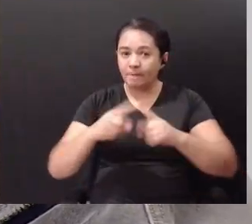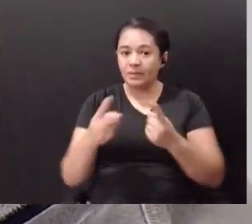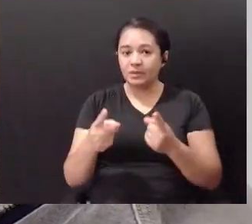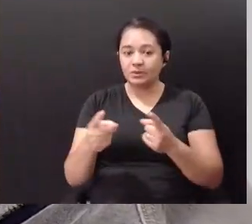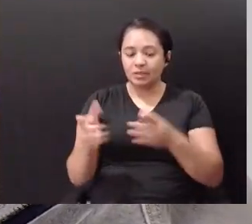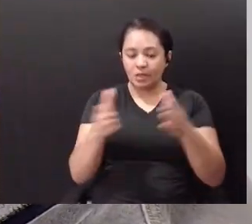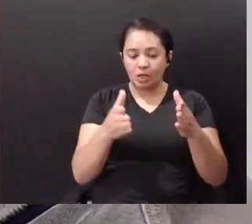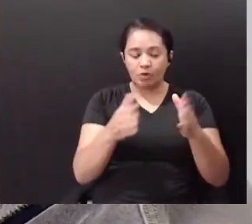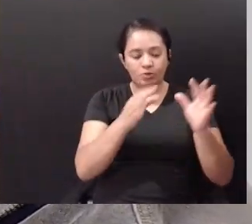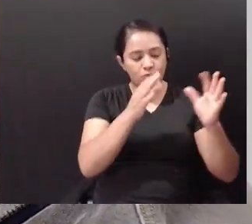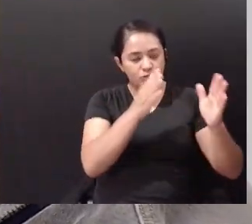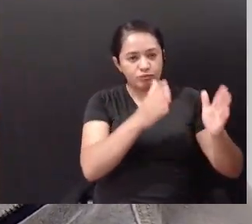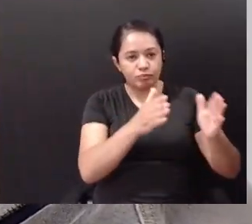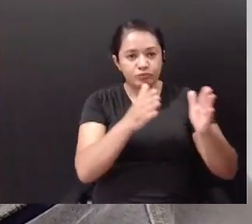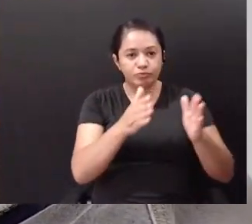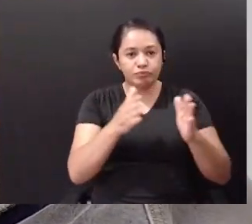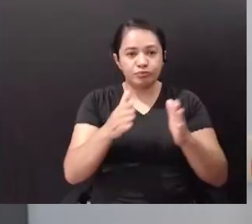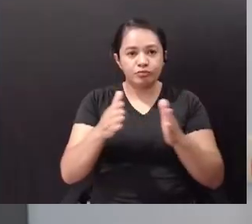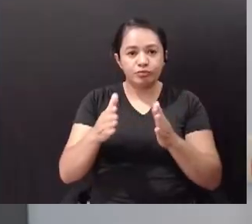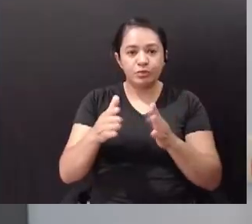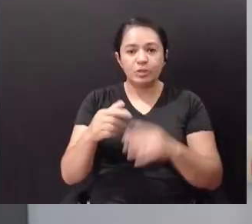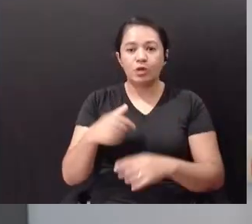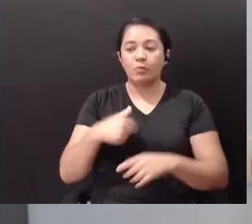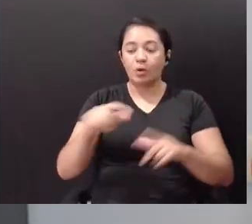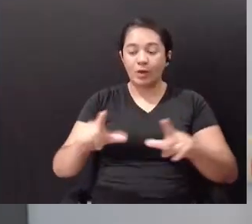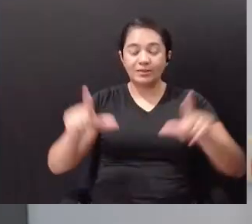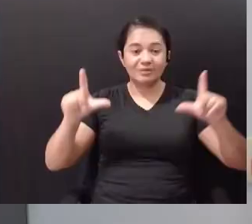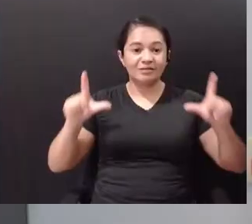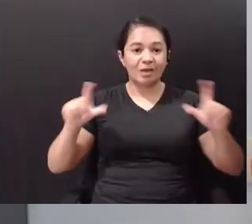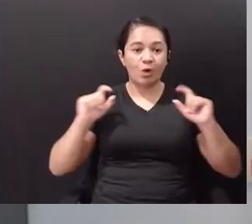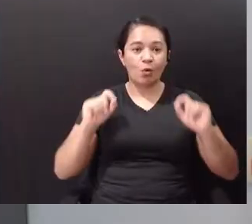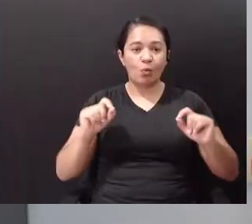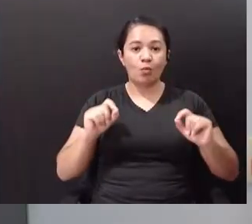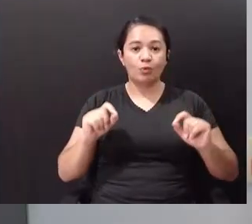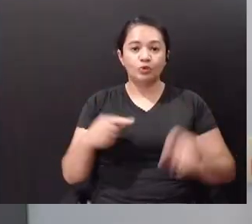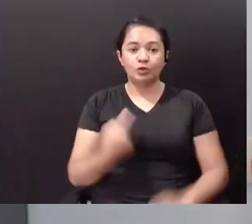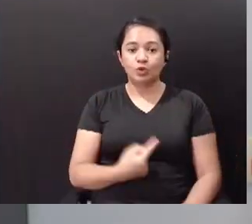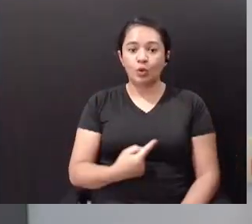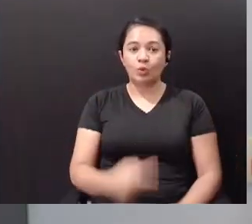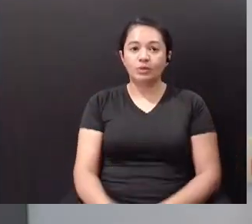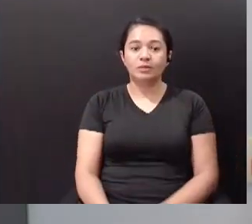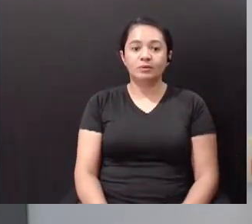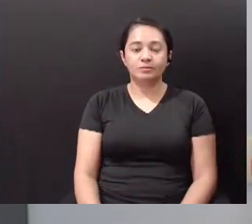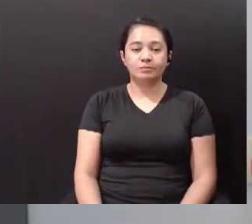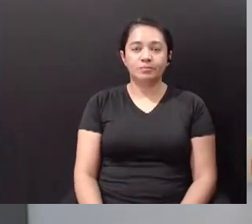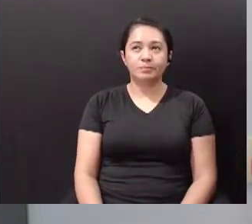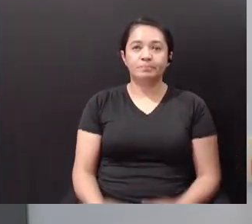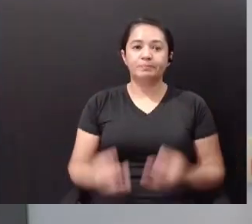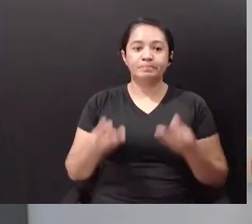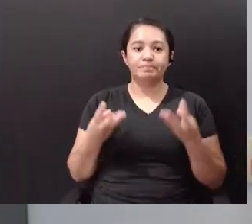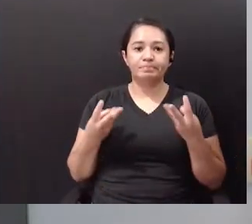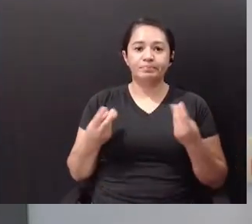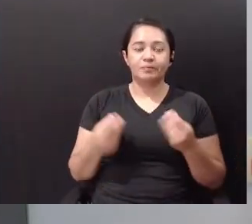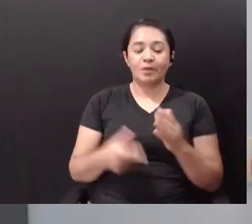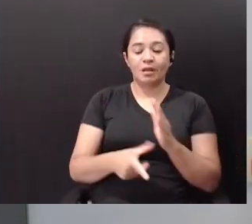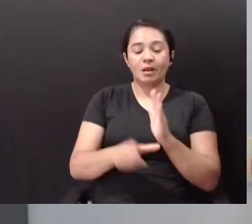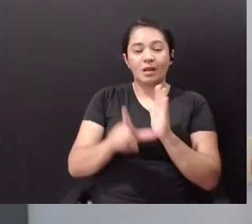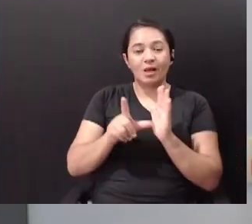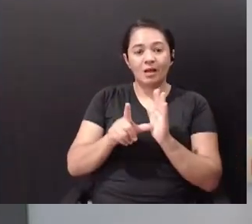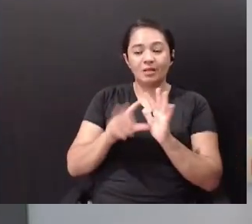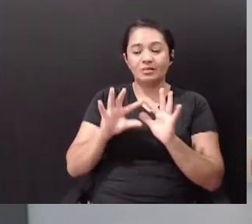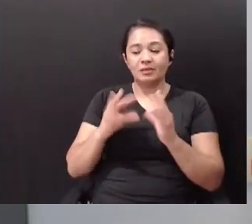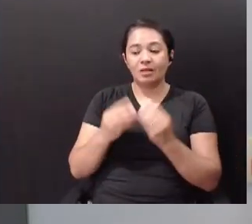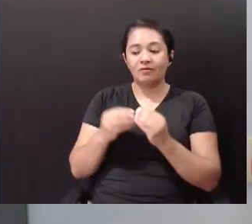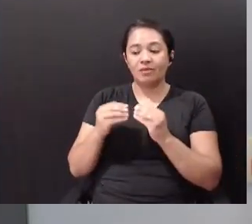e um ponto que eu queria destacar é que quando nós temos, antes ainda da vinda da família real,